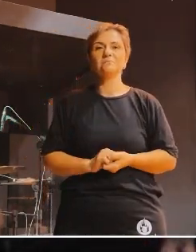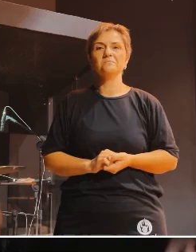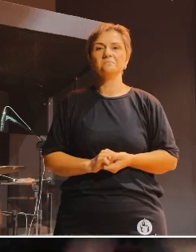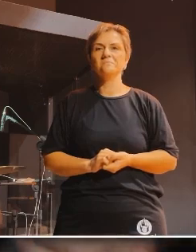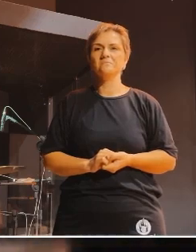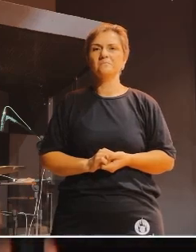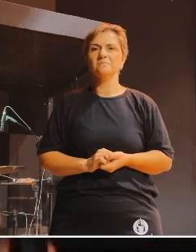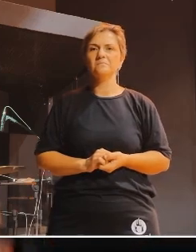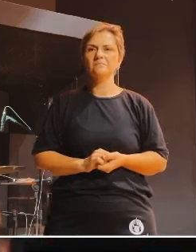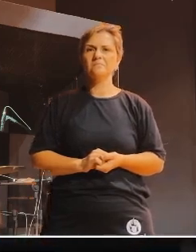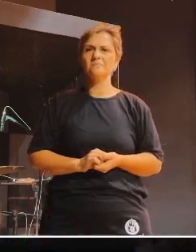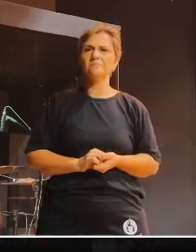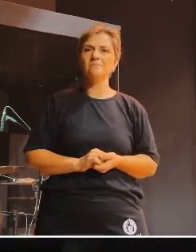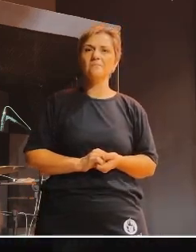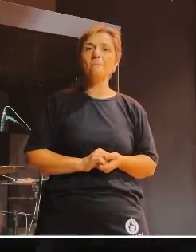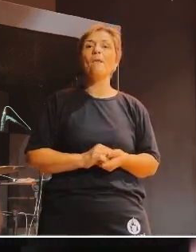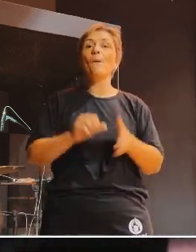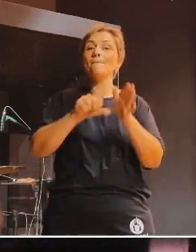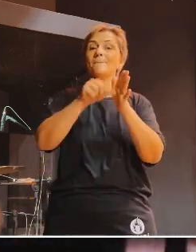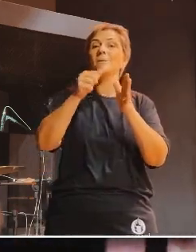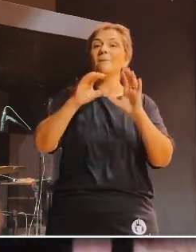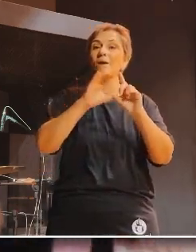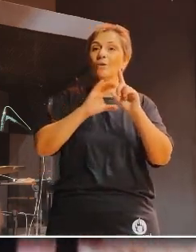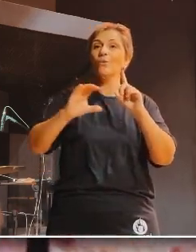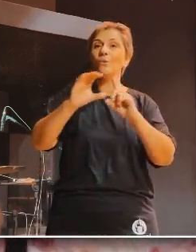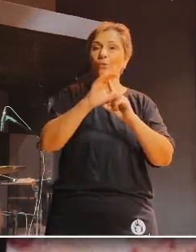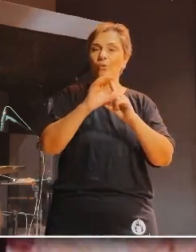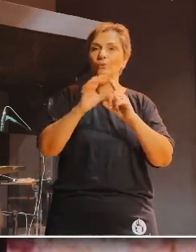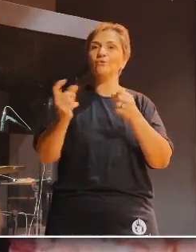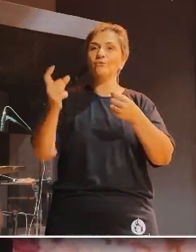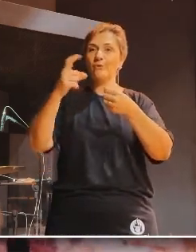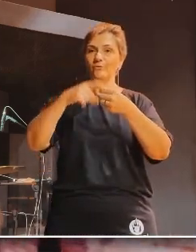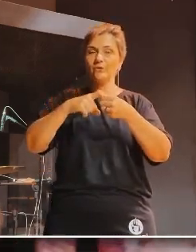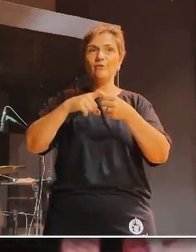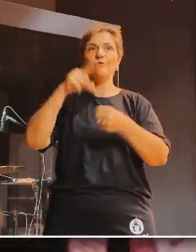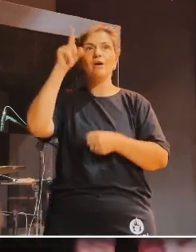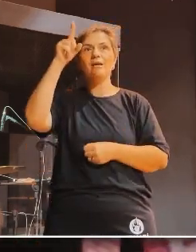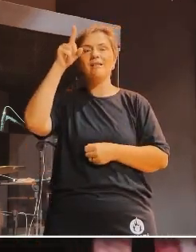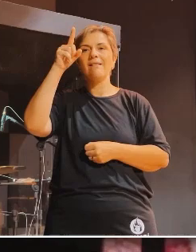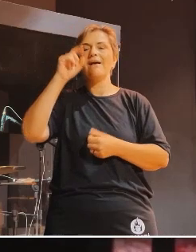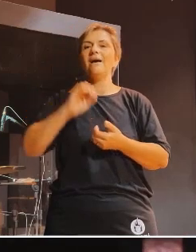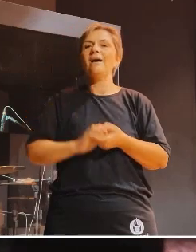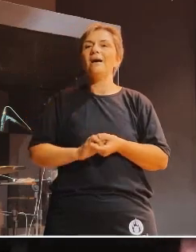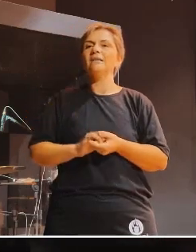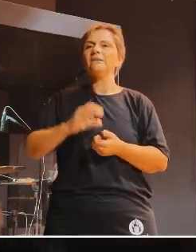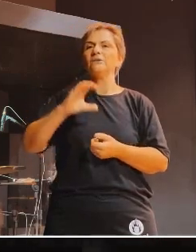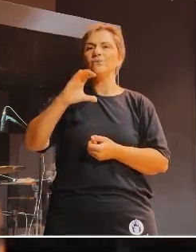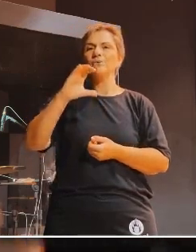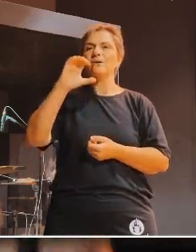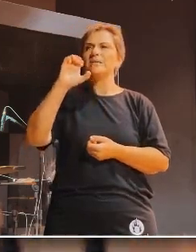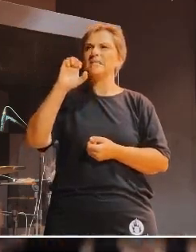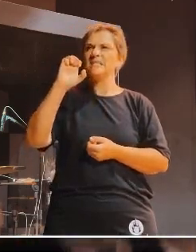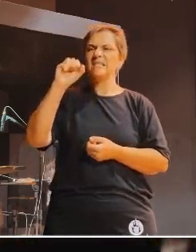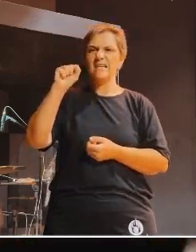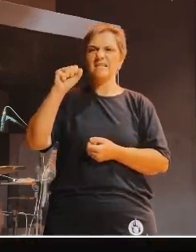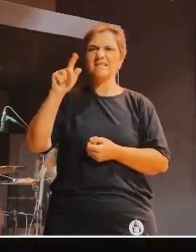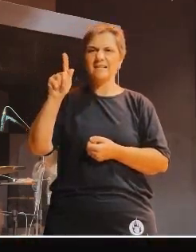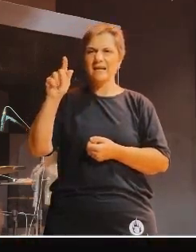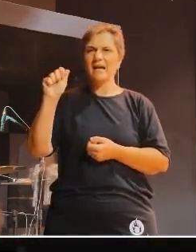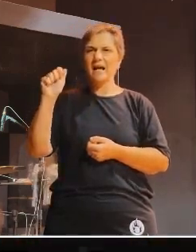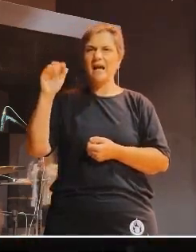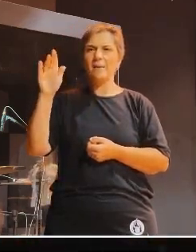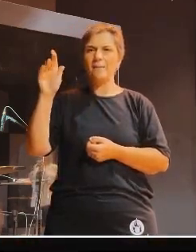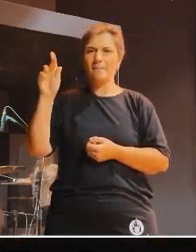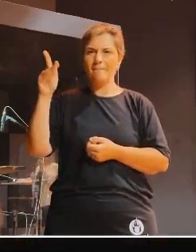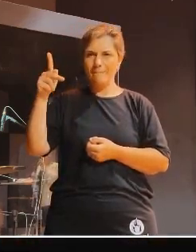no Sesgapa, quando nós víamos os irmãos chegando, nós nos emocionávamos. E o Espírito Santo falou